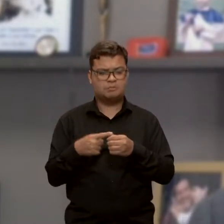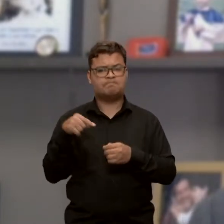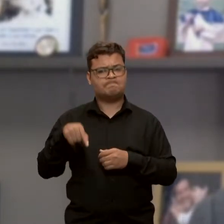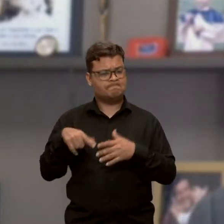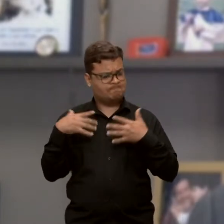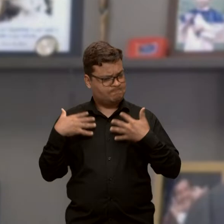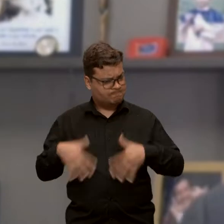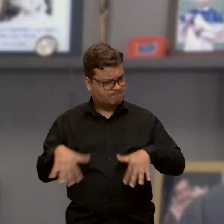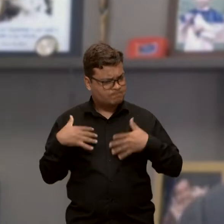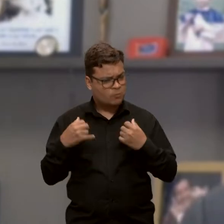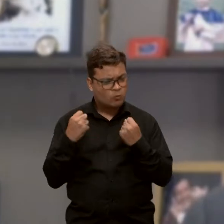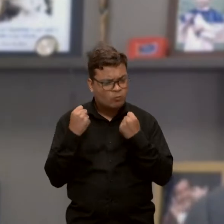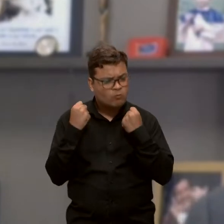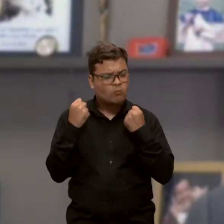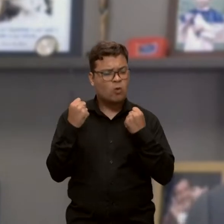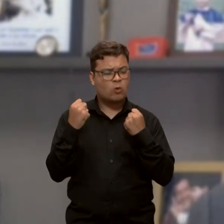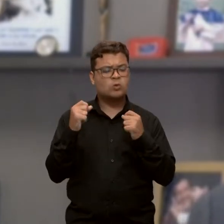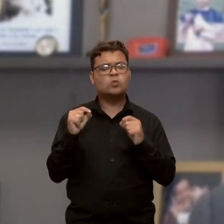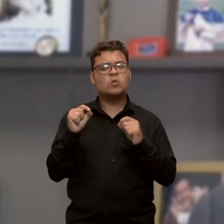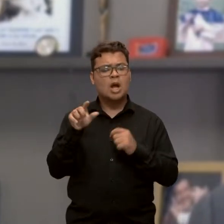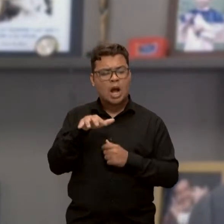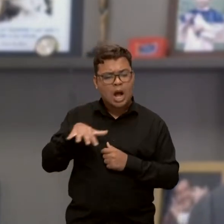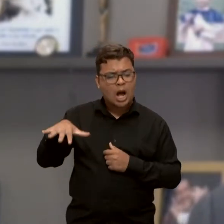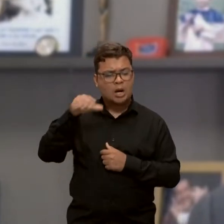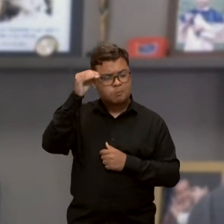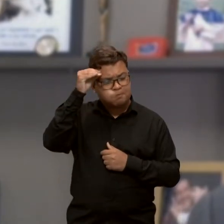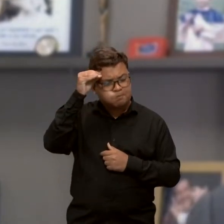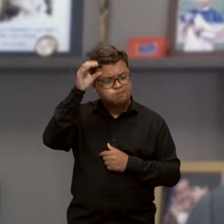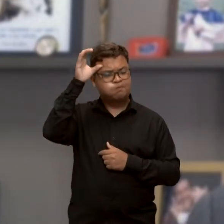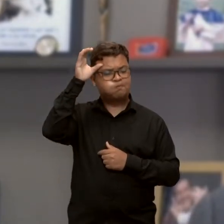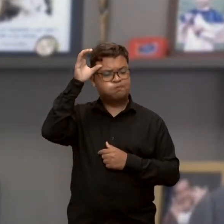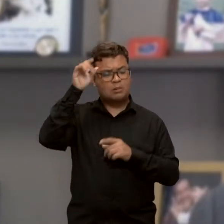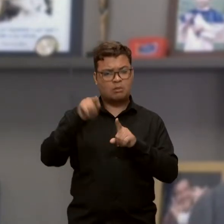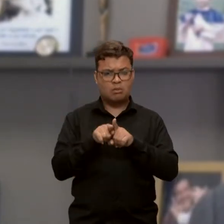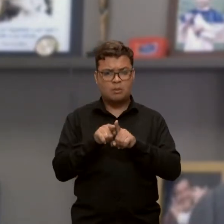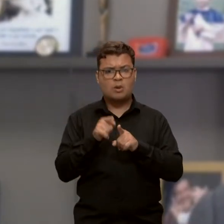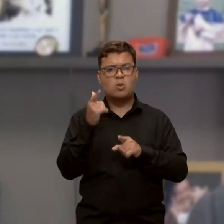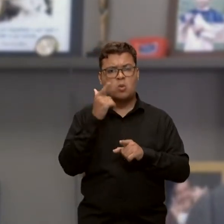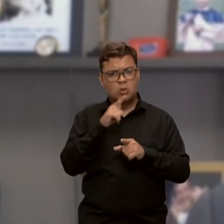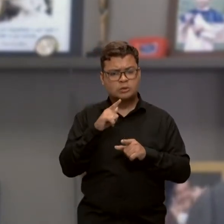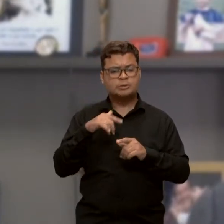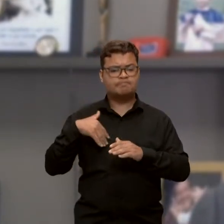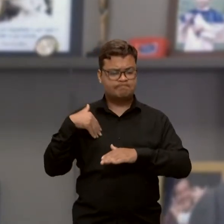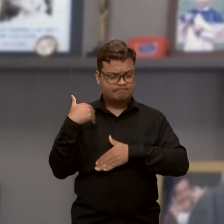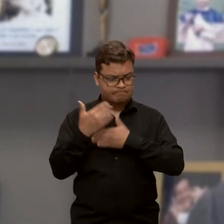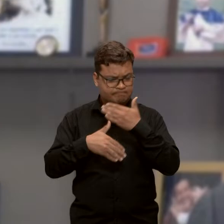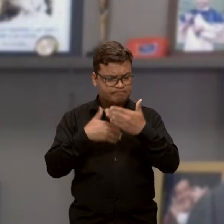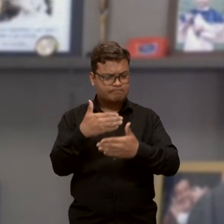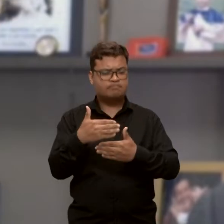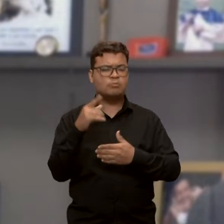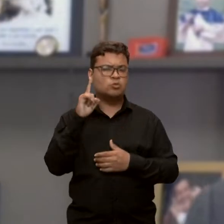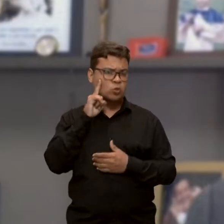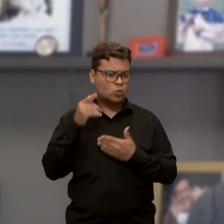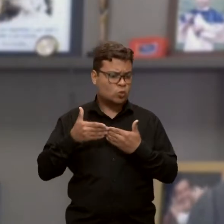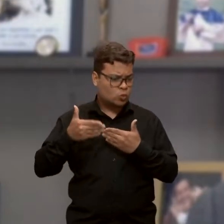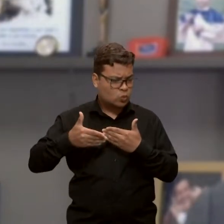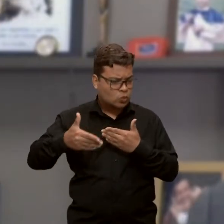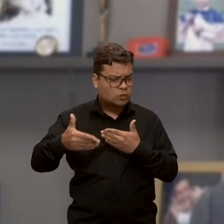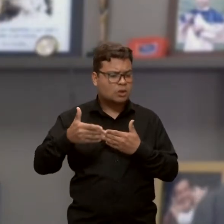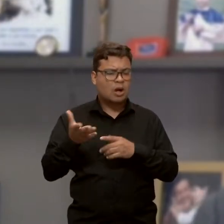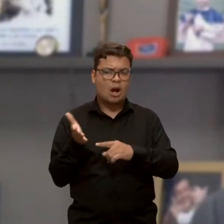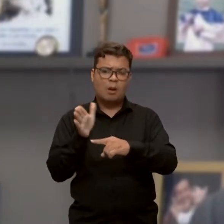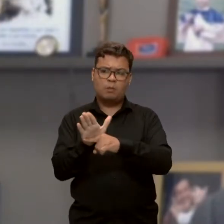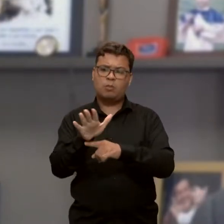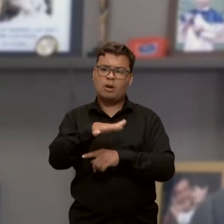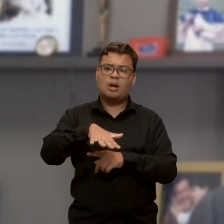força intelectual e de capacidade de se envolver no dia a dia da